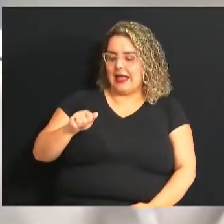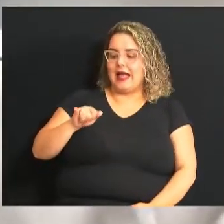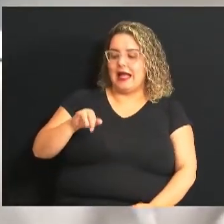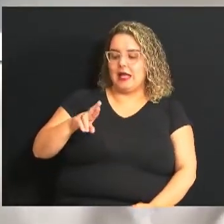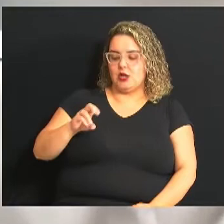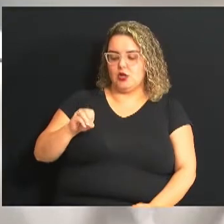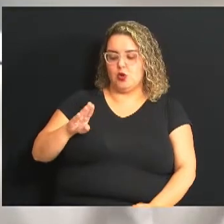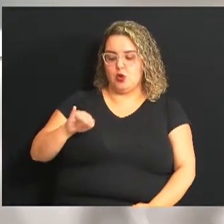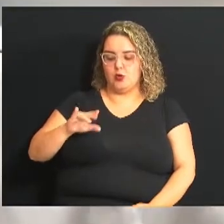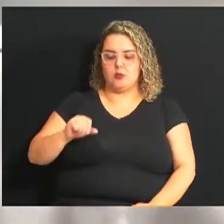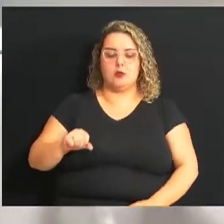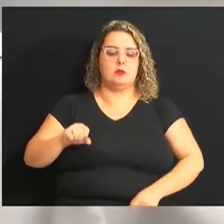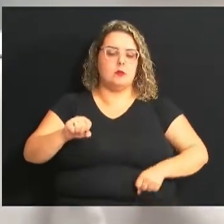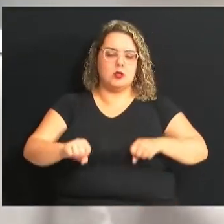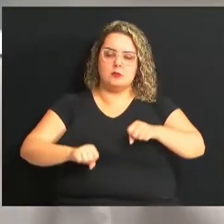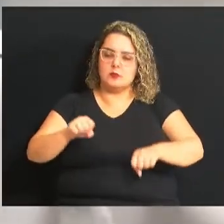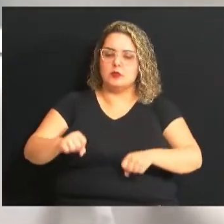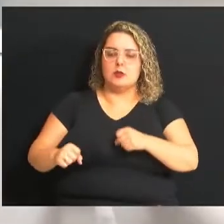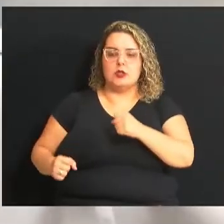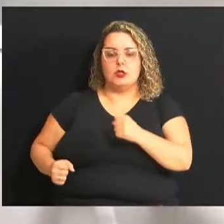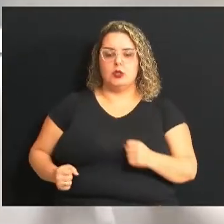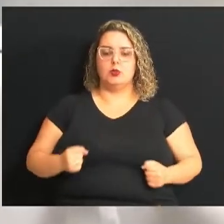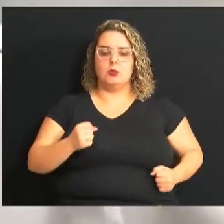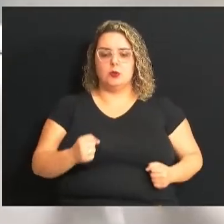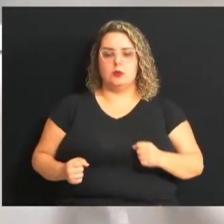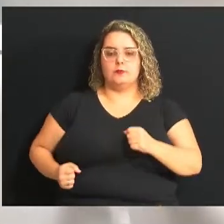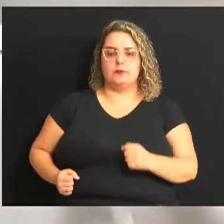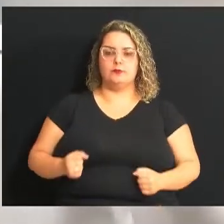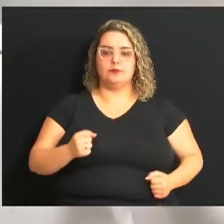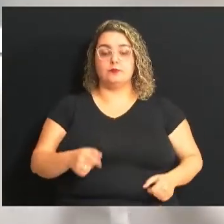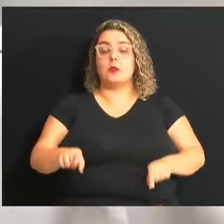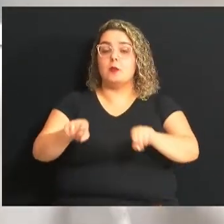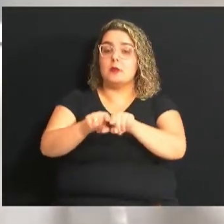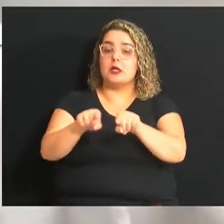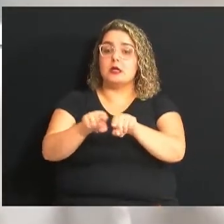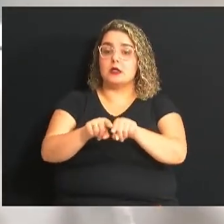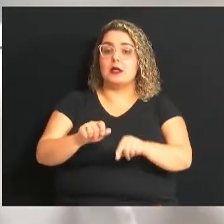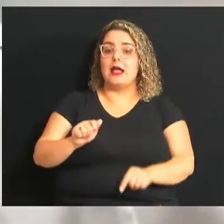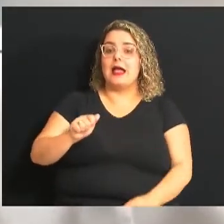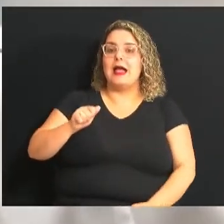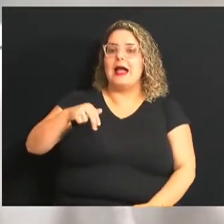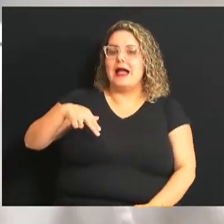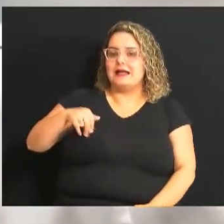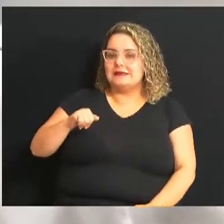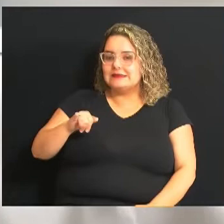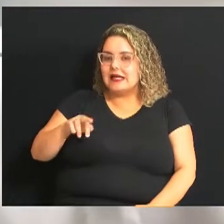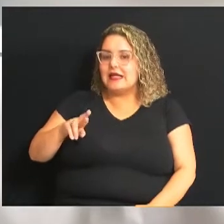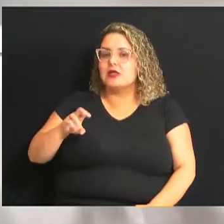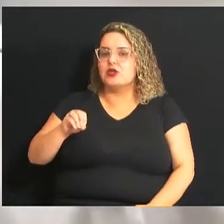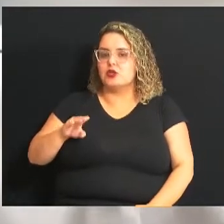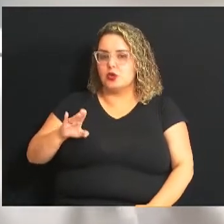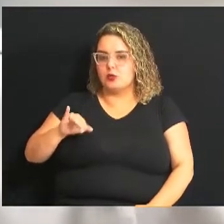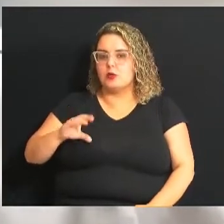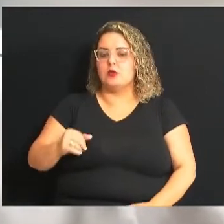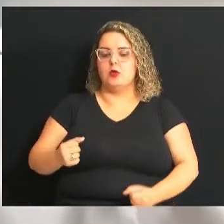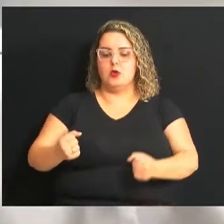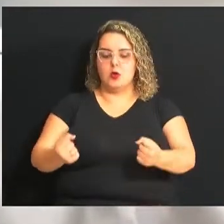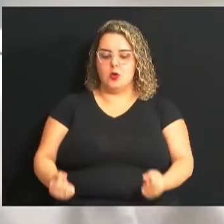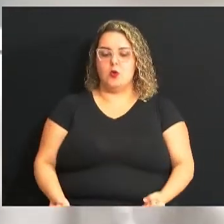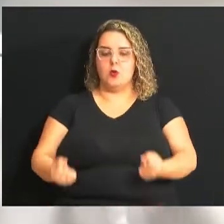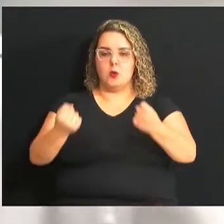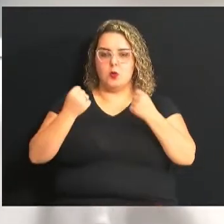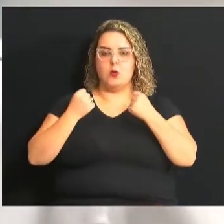a bicicleta, a esteira, mas faça também o exercício anaeróbico, com a musculação, aumentando a